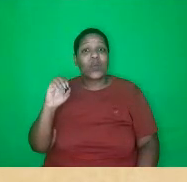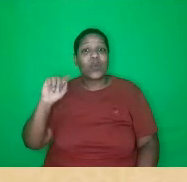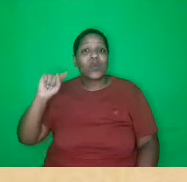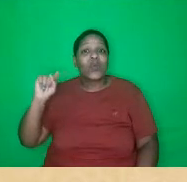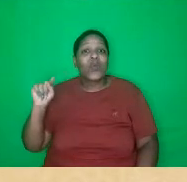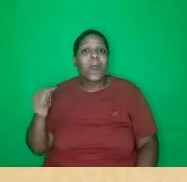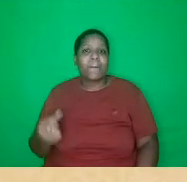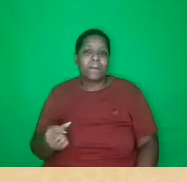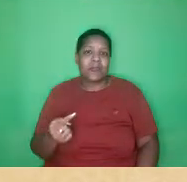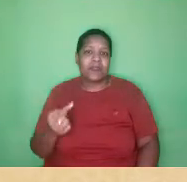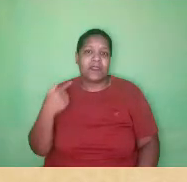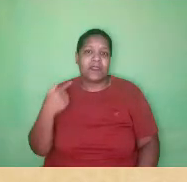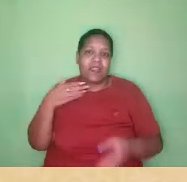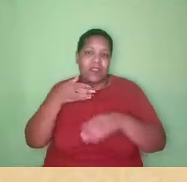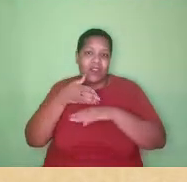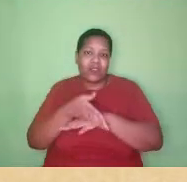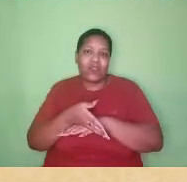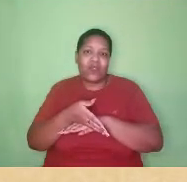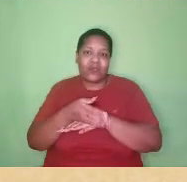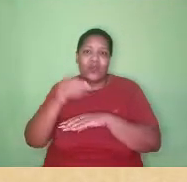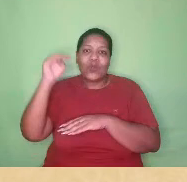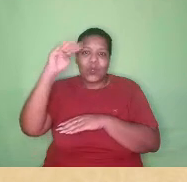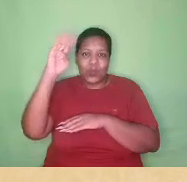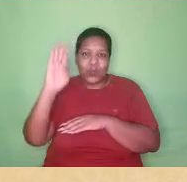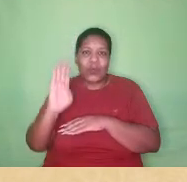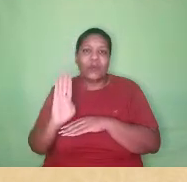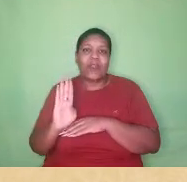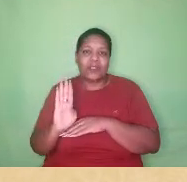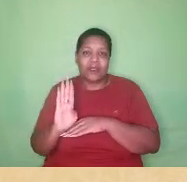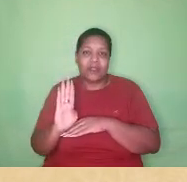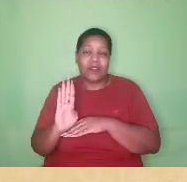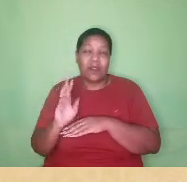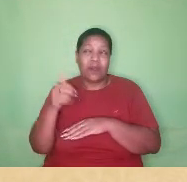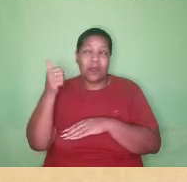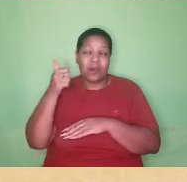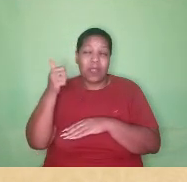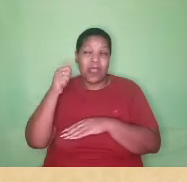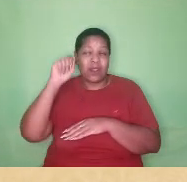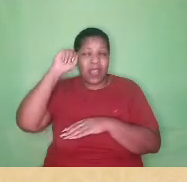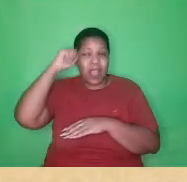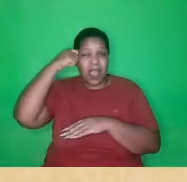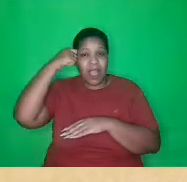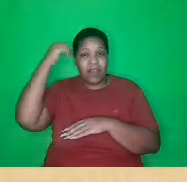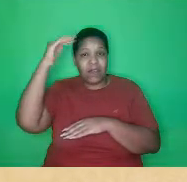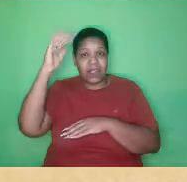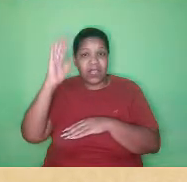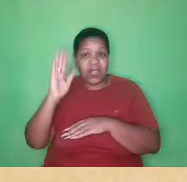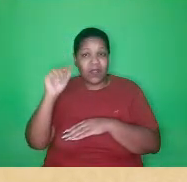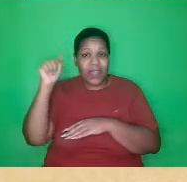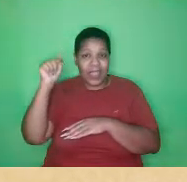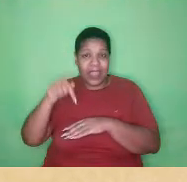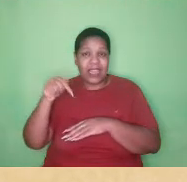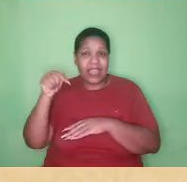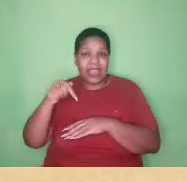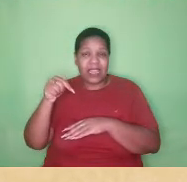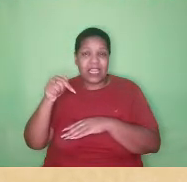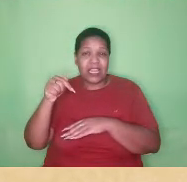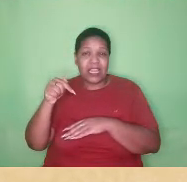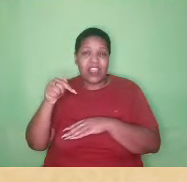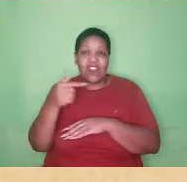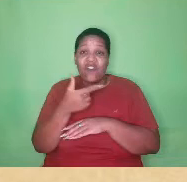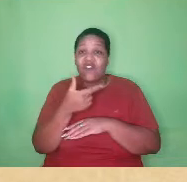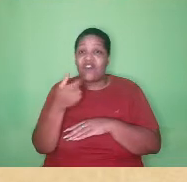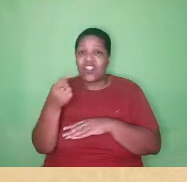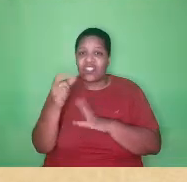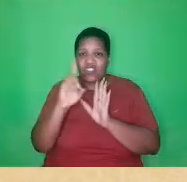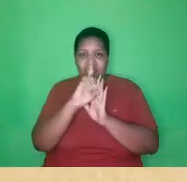no Brasil. Data da entrada dos primeiros africanos aqui, já data da década de 20,